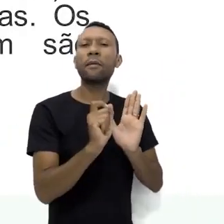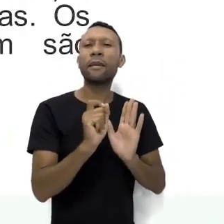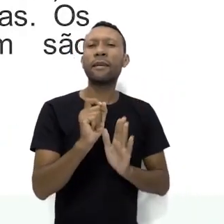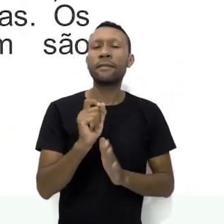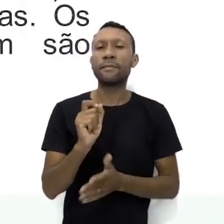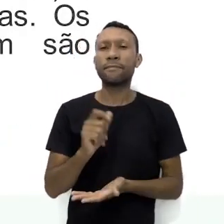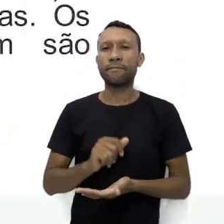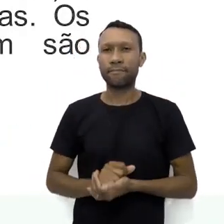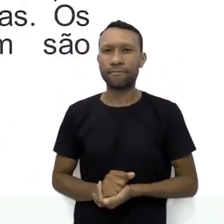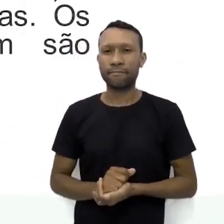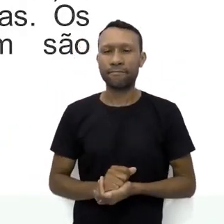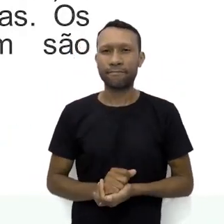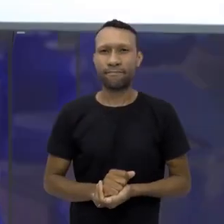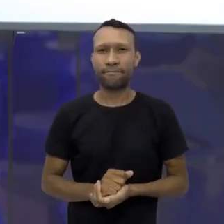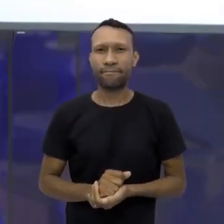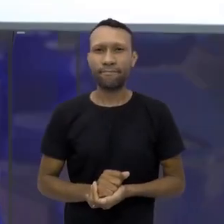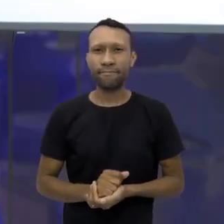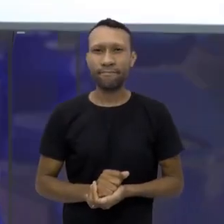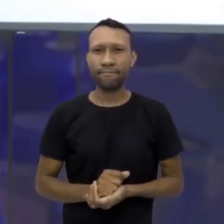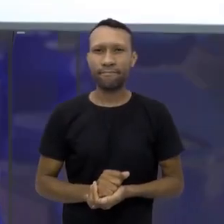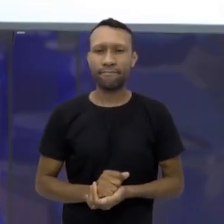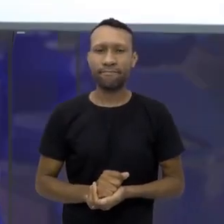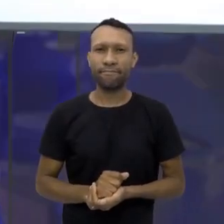Haydn, Mozart e Beethoven.